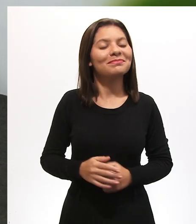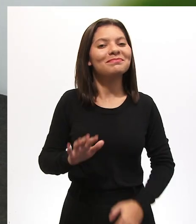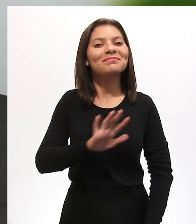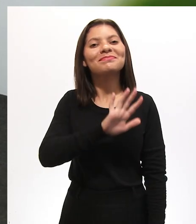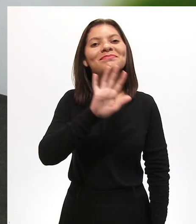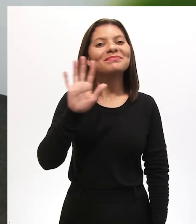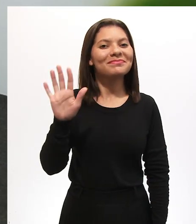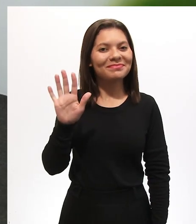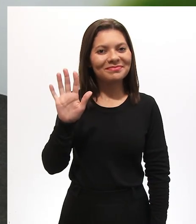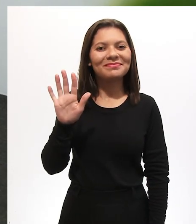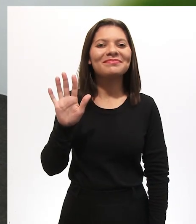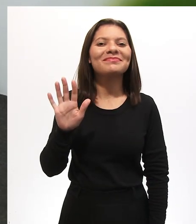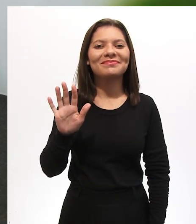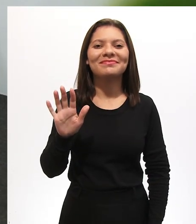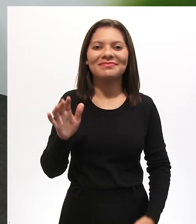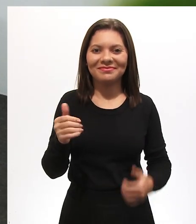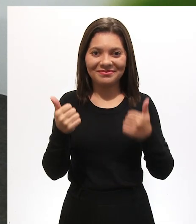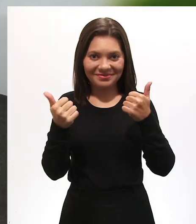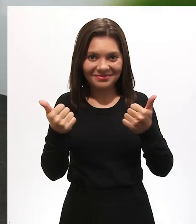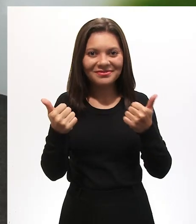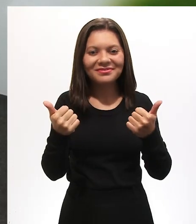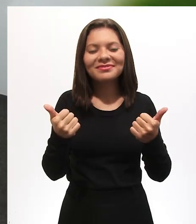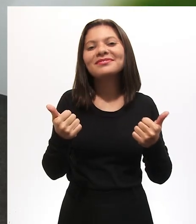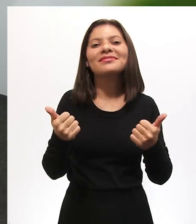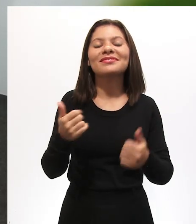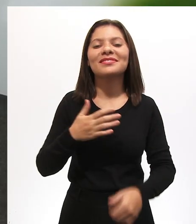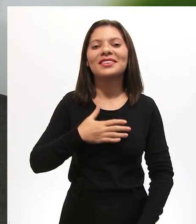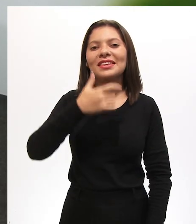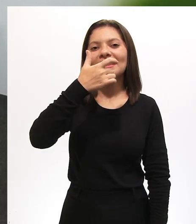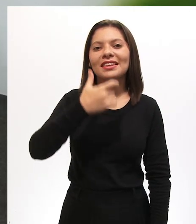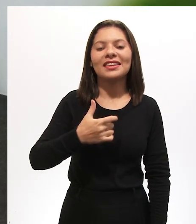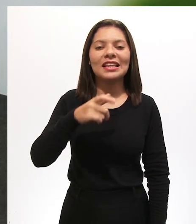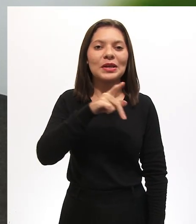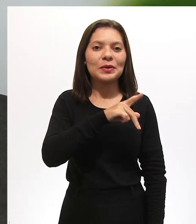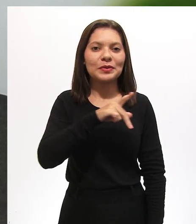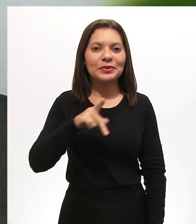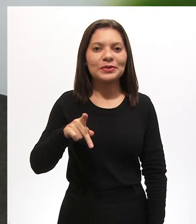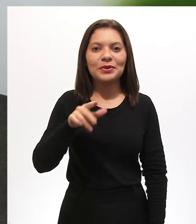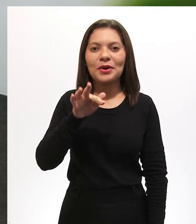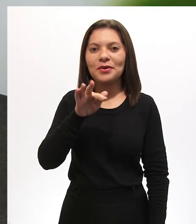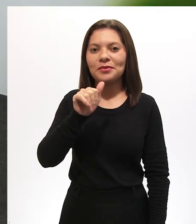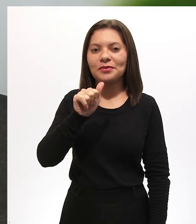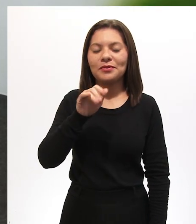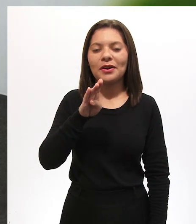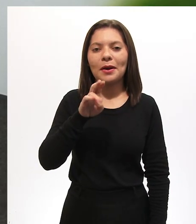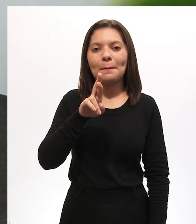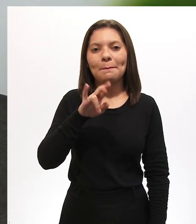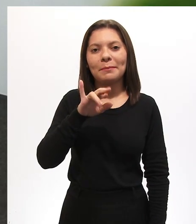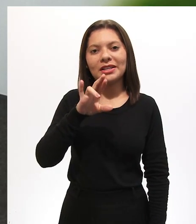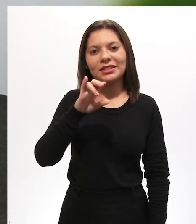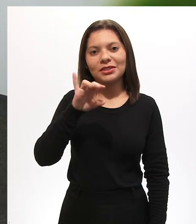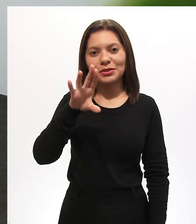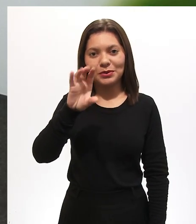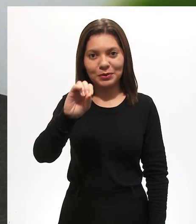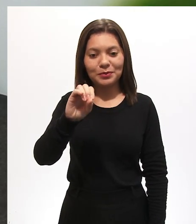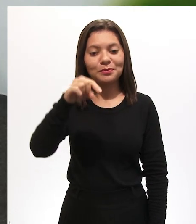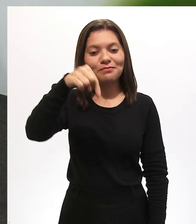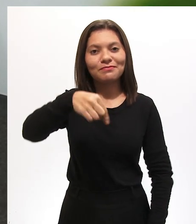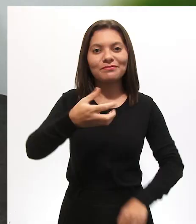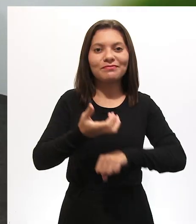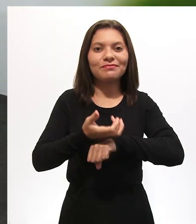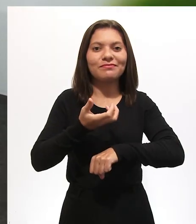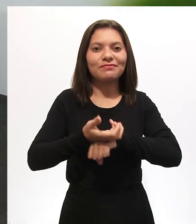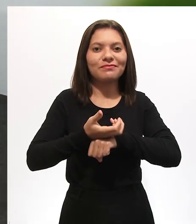Olá, pessoal! Tudo bem? Eu sou o professor Fabrício Penedo. Essa é a disciplina